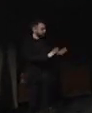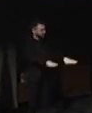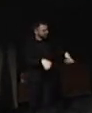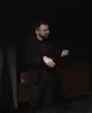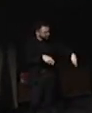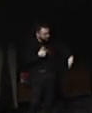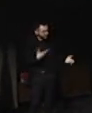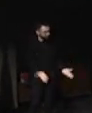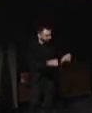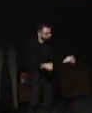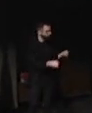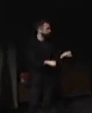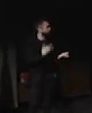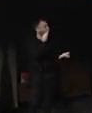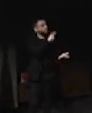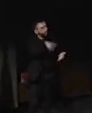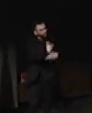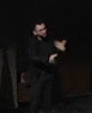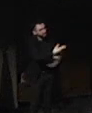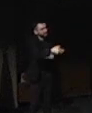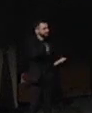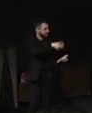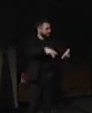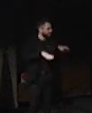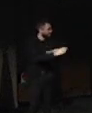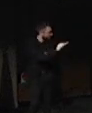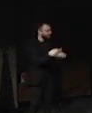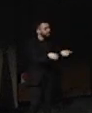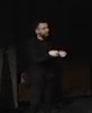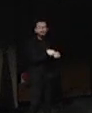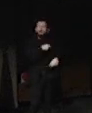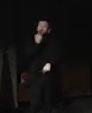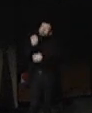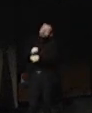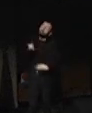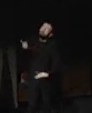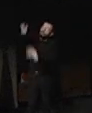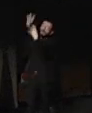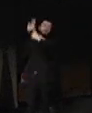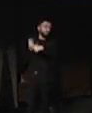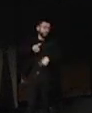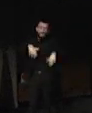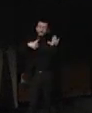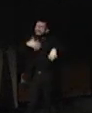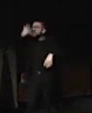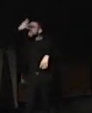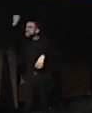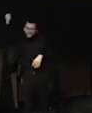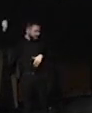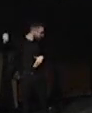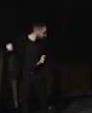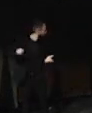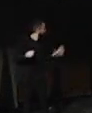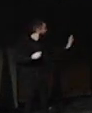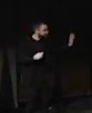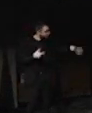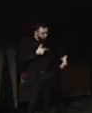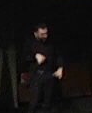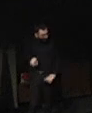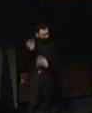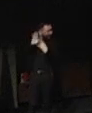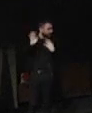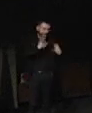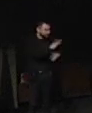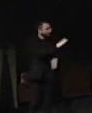conseguir estimulá-la, né, nesse hábito de leitura e largar da tecnologia, que é mais sedutora às vezes? Largar, não. Uma